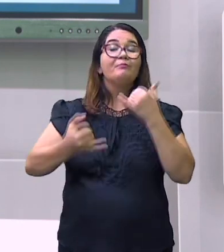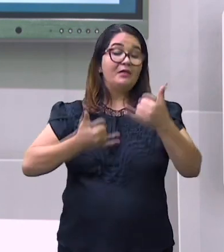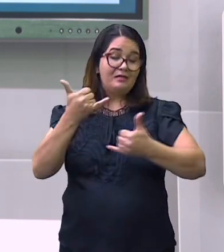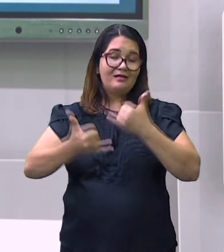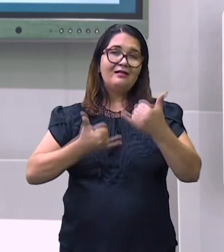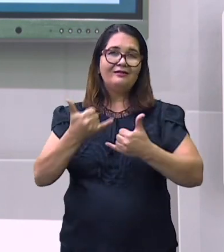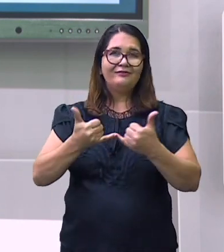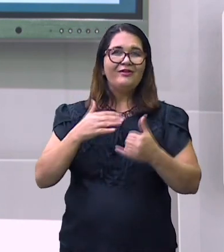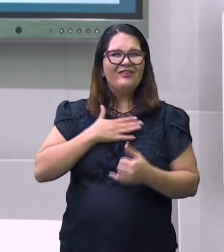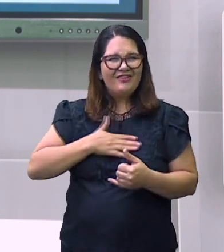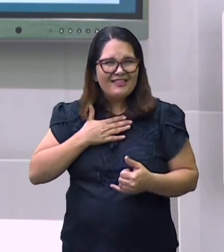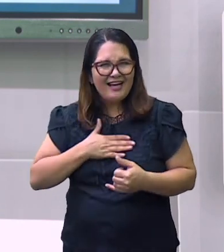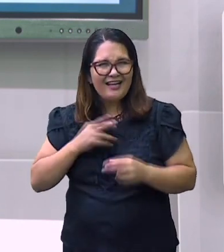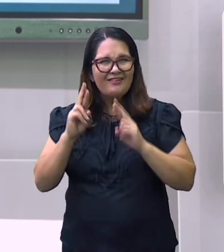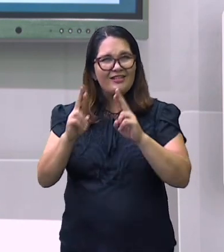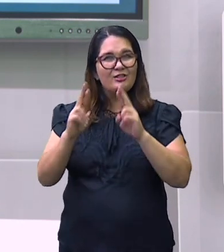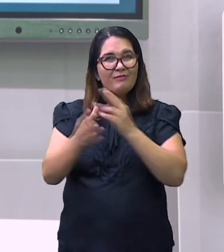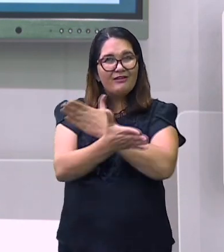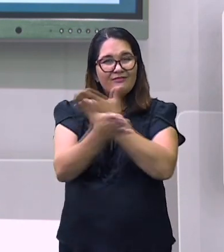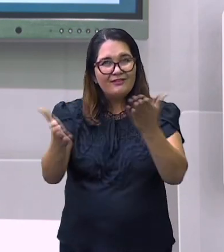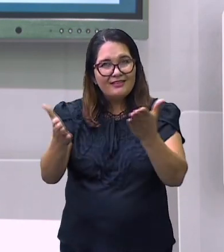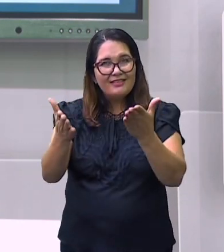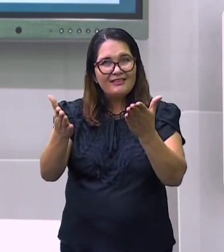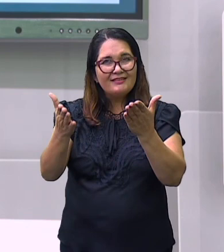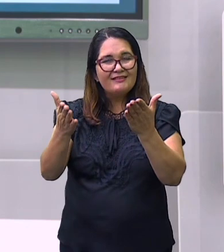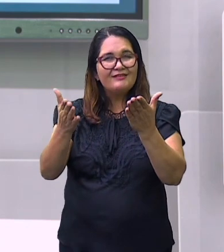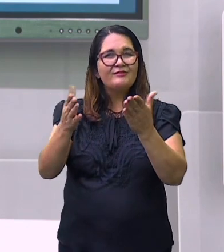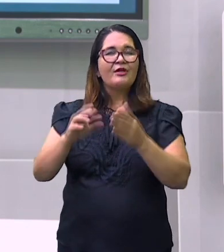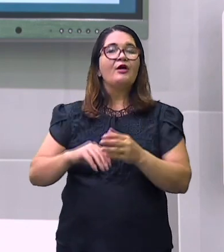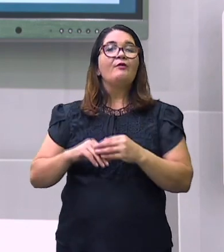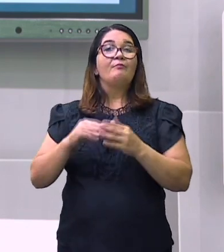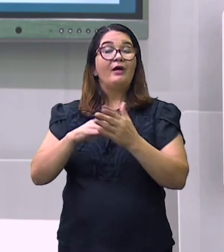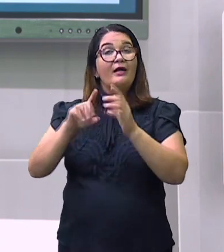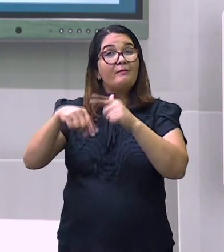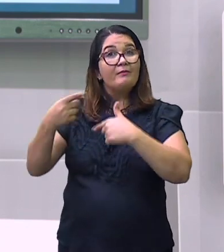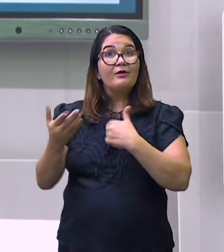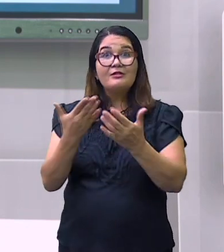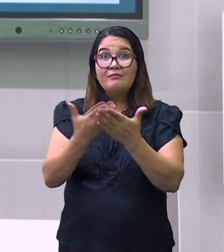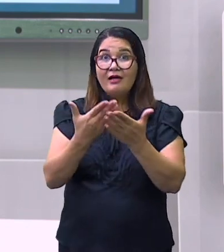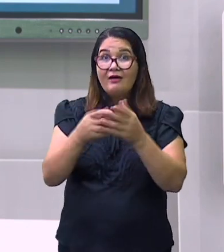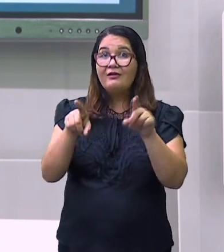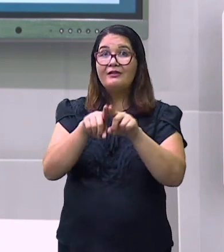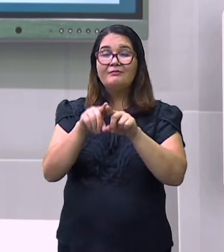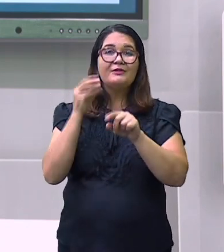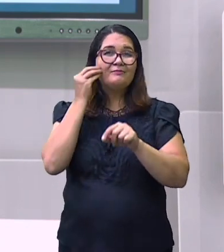Eu espero vocês para mais uma experiência de férias.